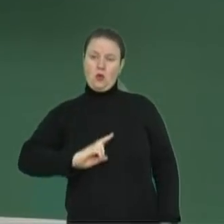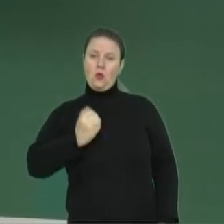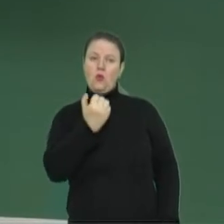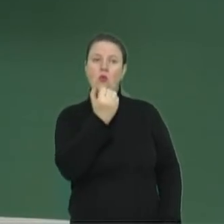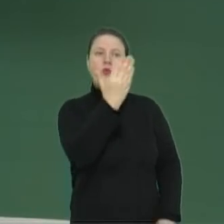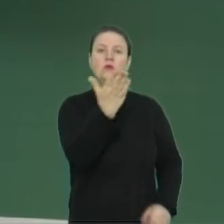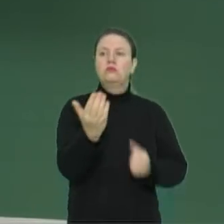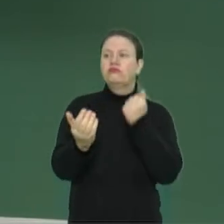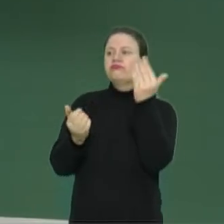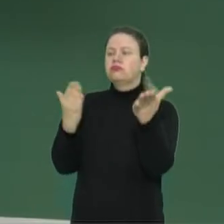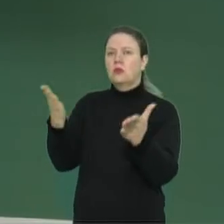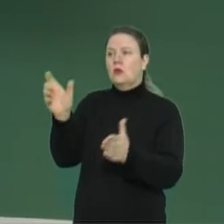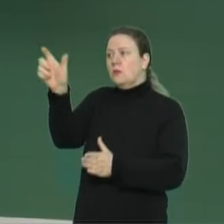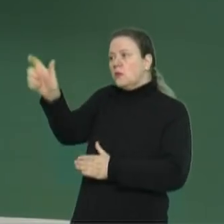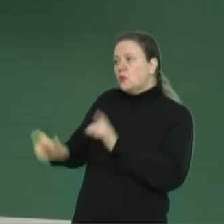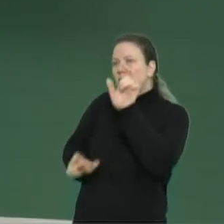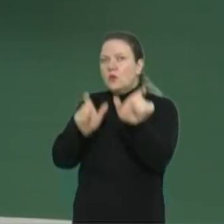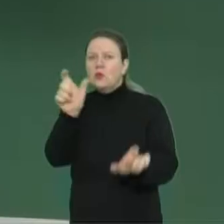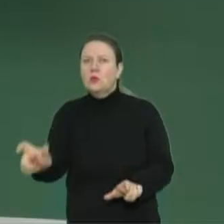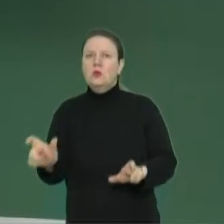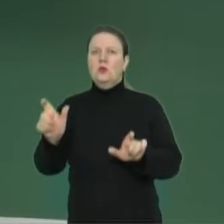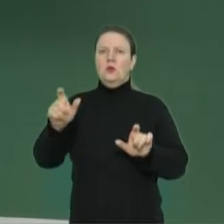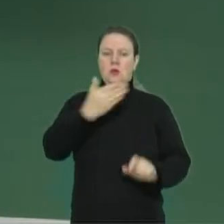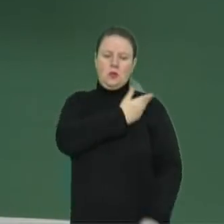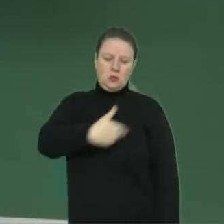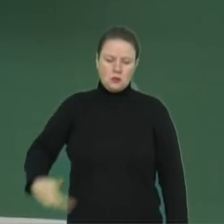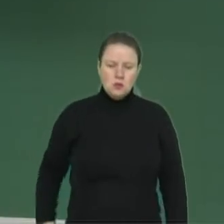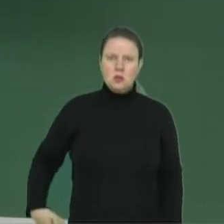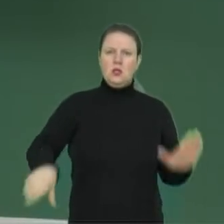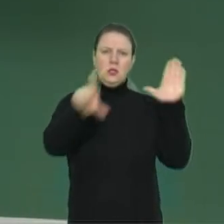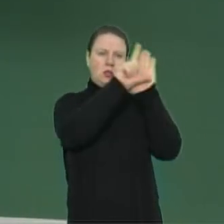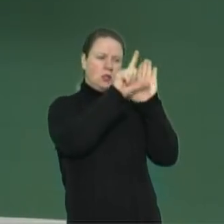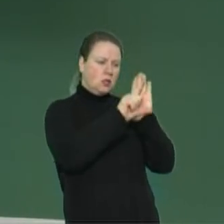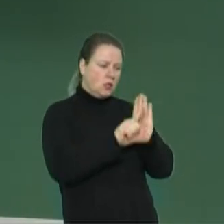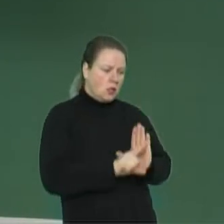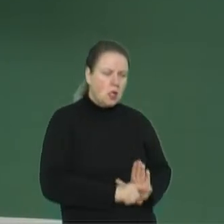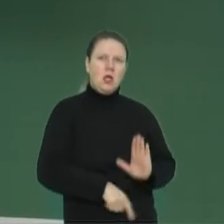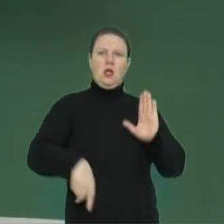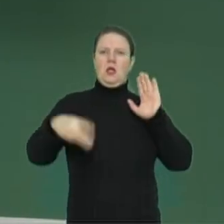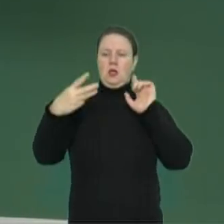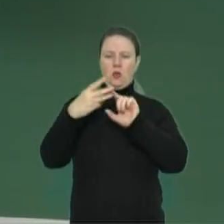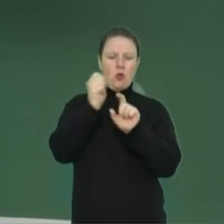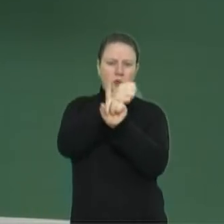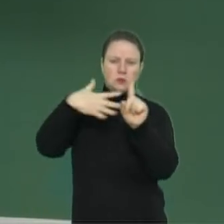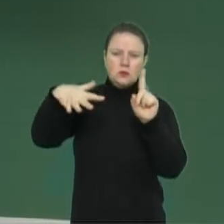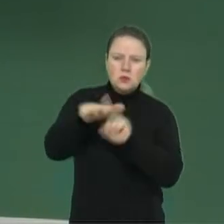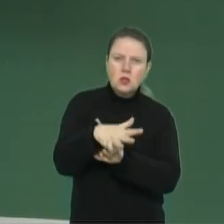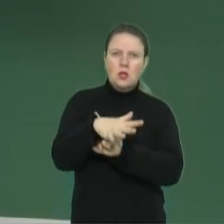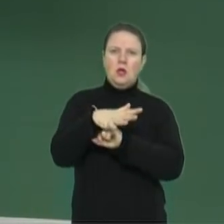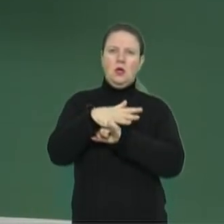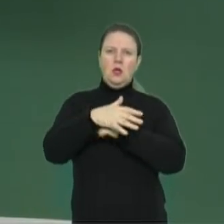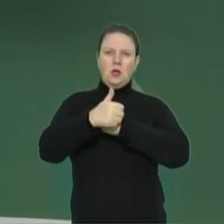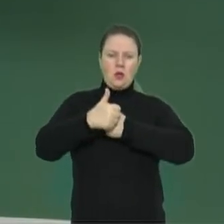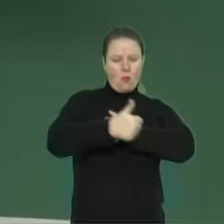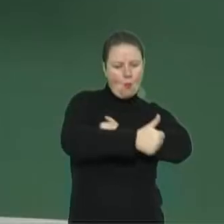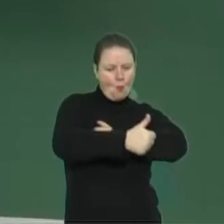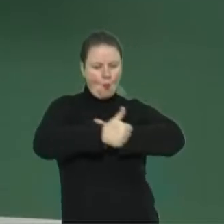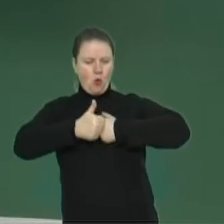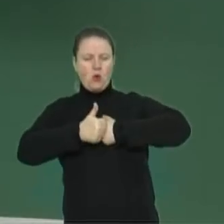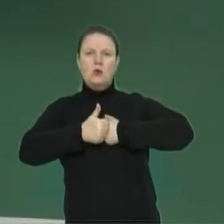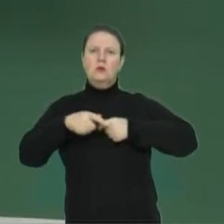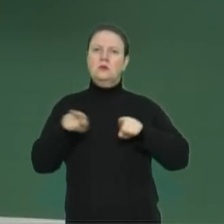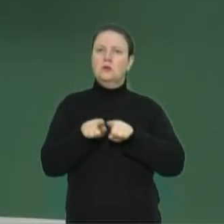outras pessoas, o mundo, o Estado, as leis, a sociedade, a moral, enfim, né?